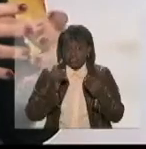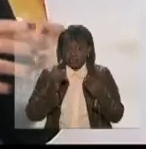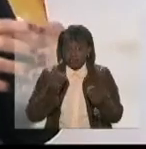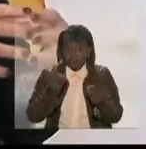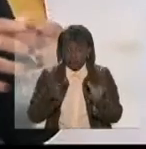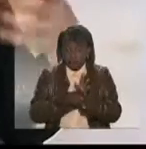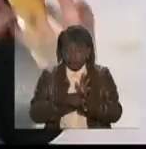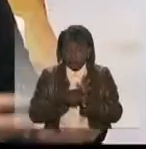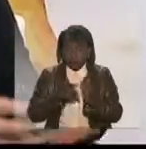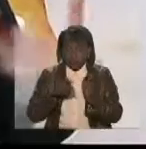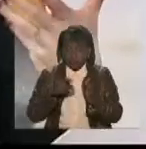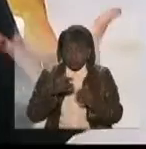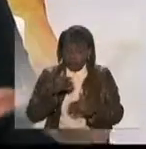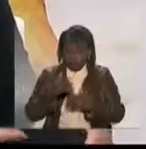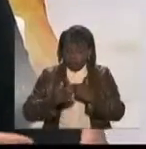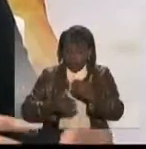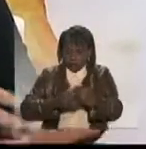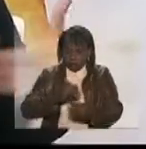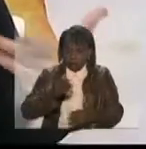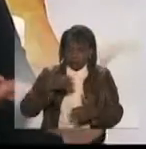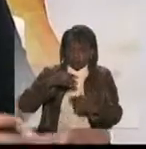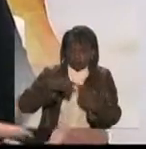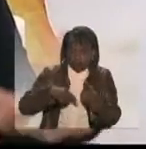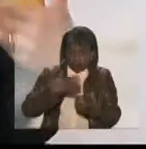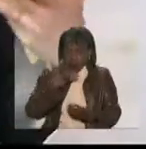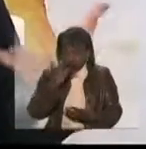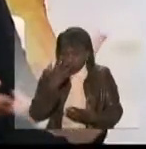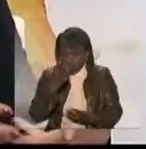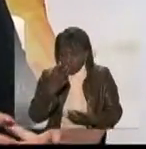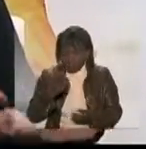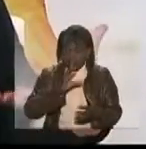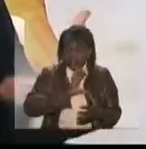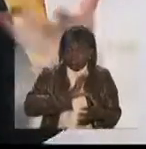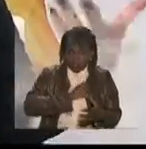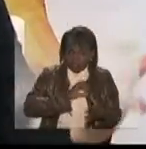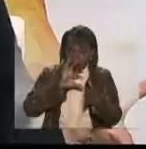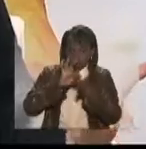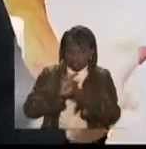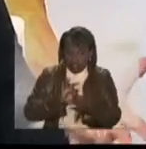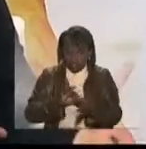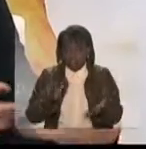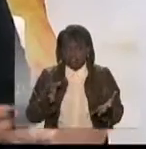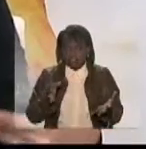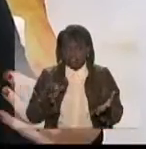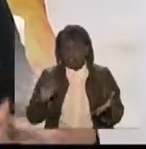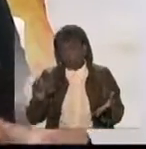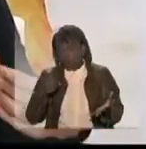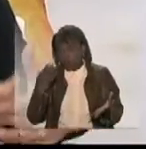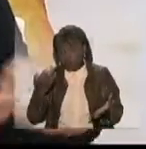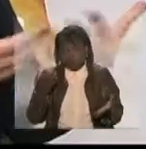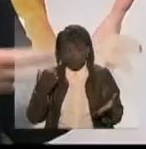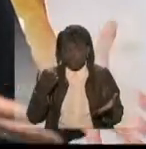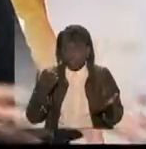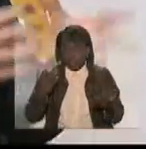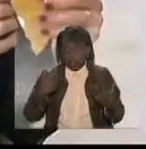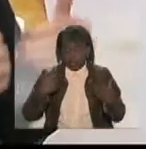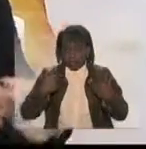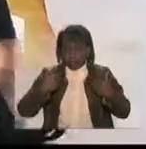como uma parte do processo do envolvimento, do laço afetivo, ou que seja